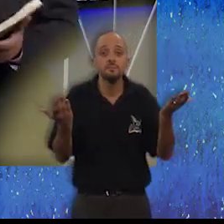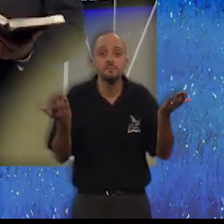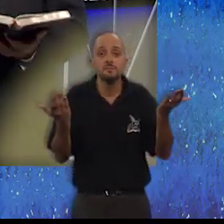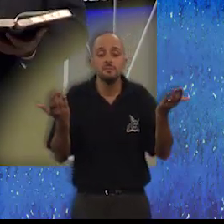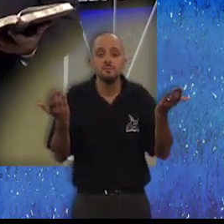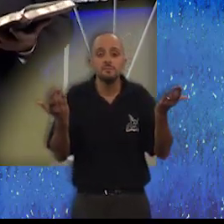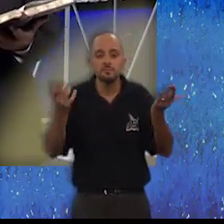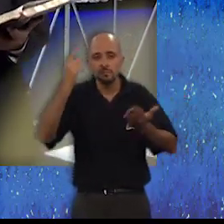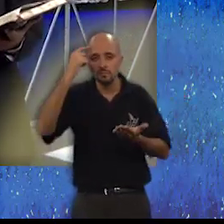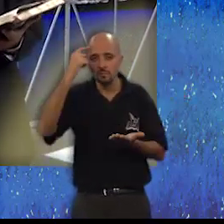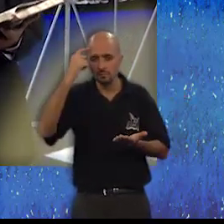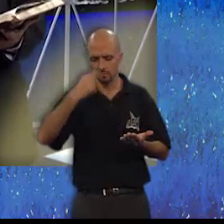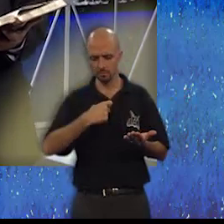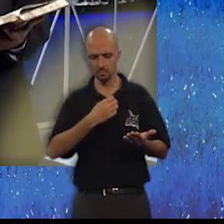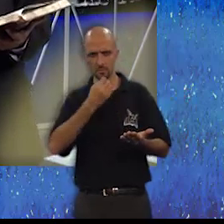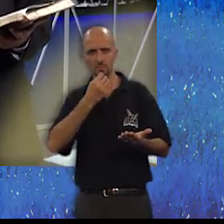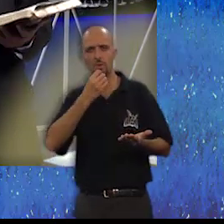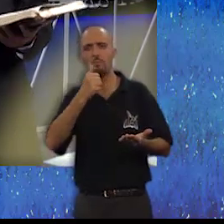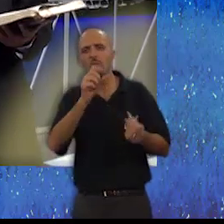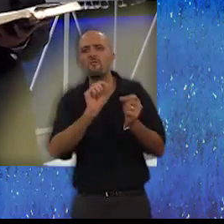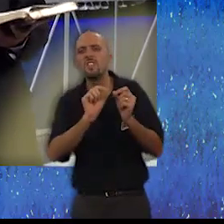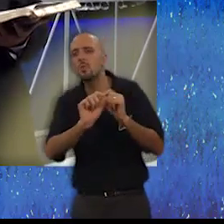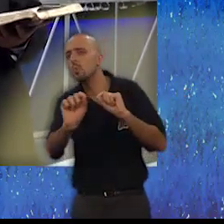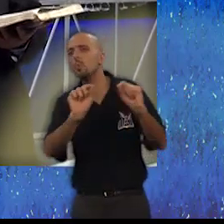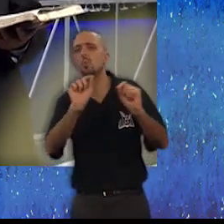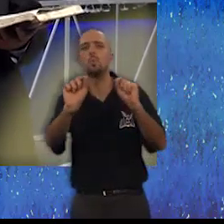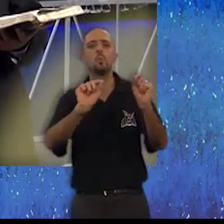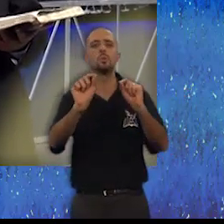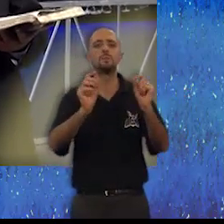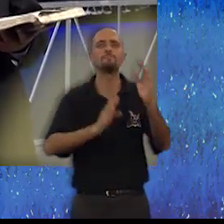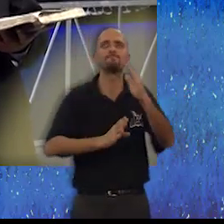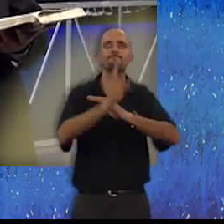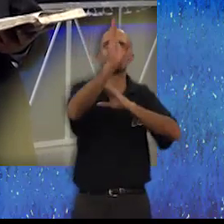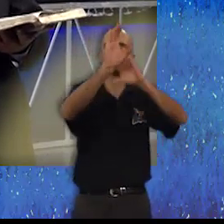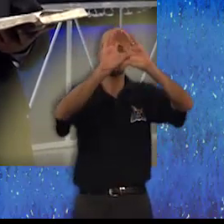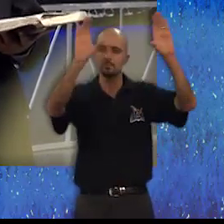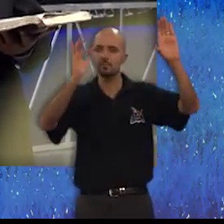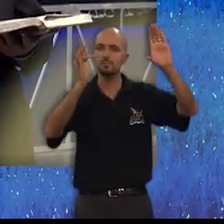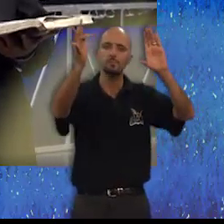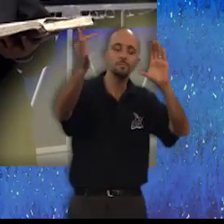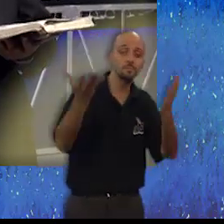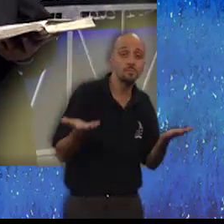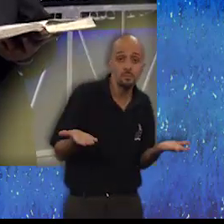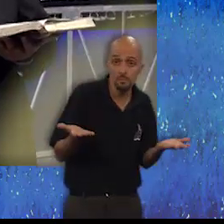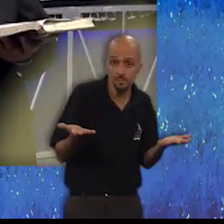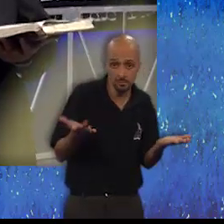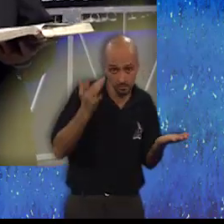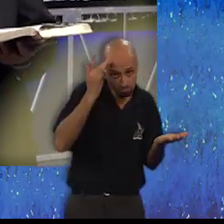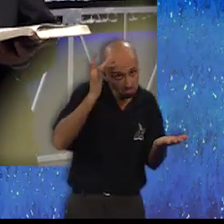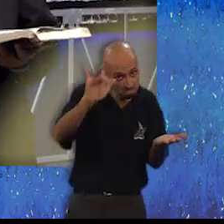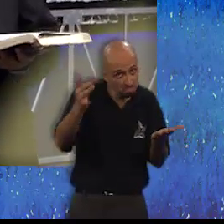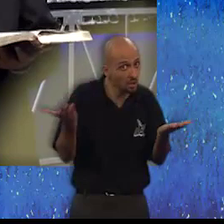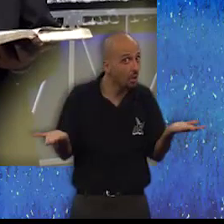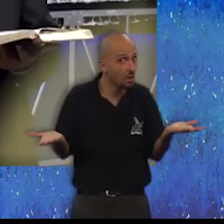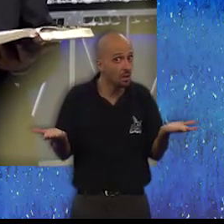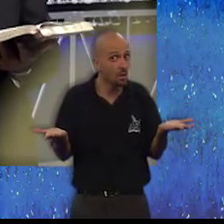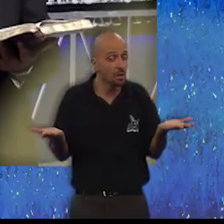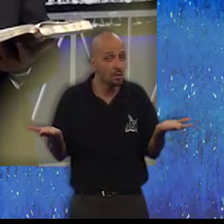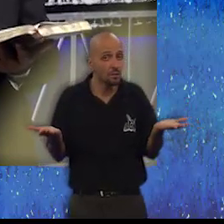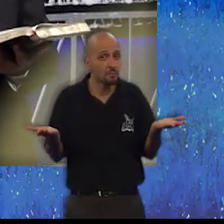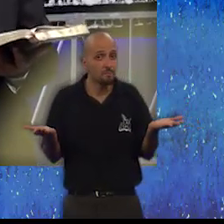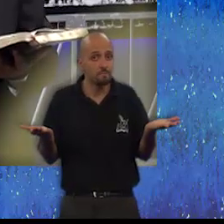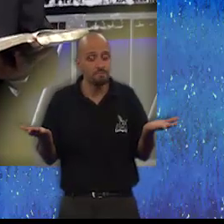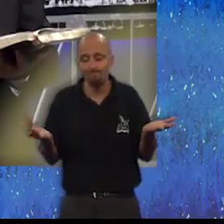outras palavras, o que eu devo fazer de bom para alcançar a vida eterna? Então, essa pergunta mostra que